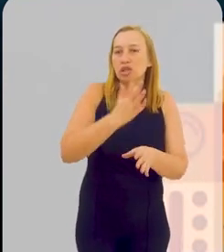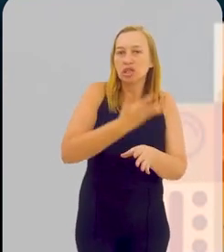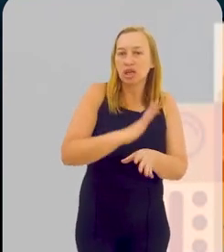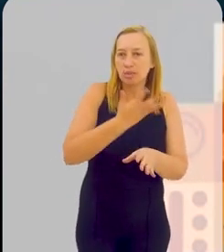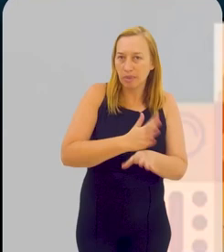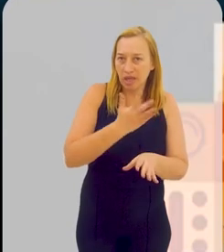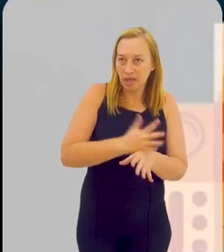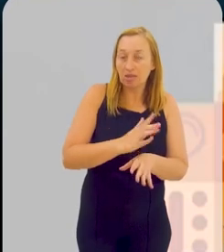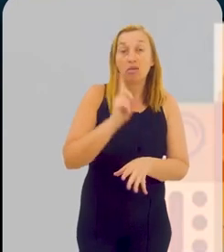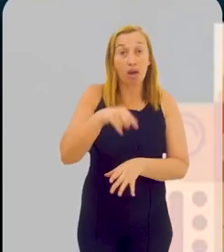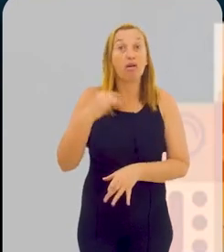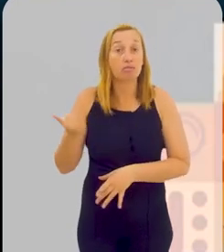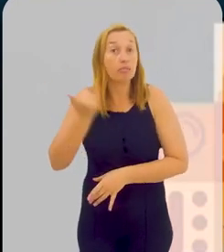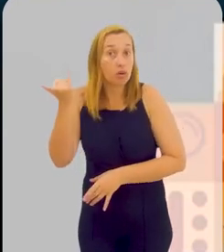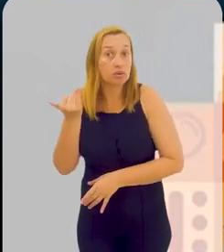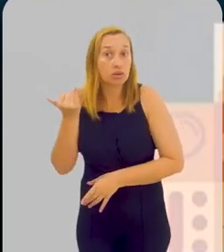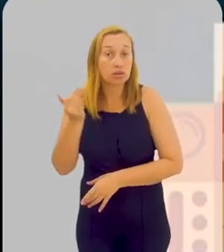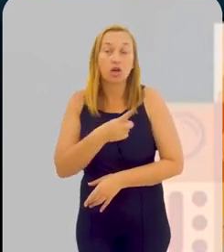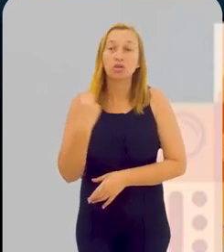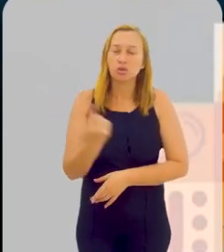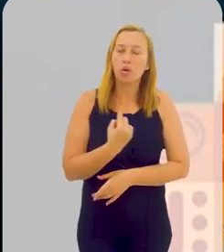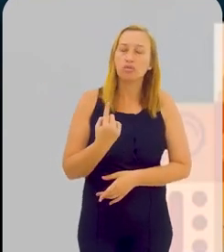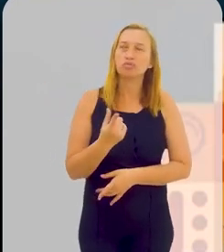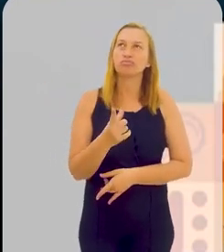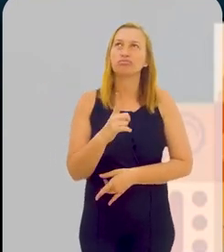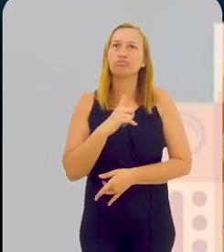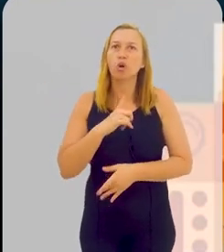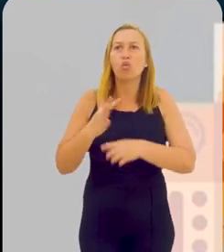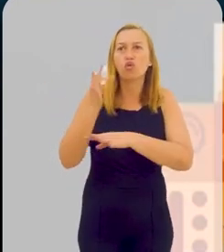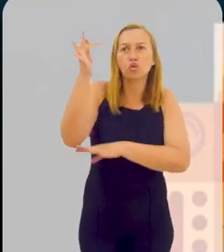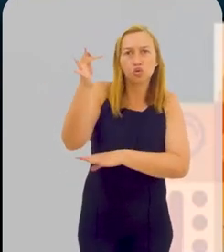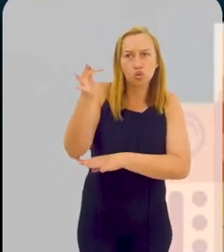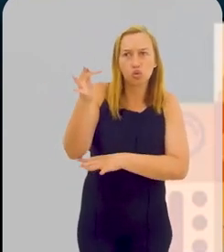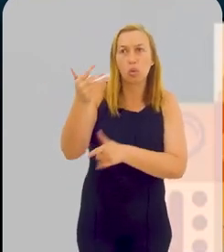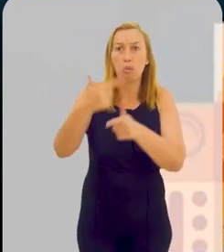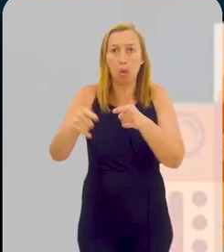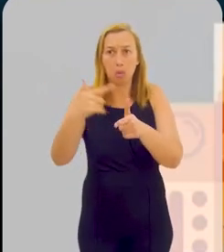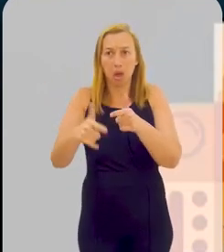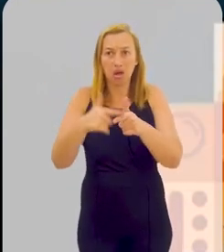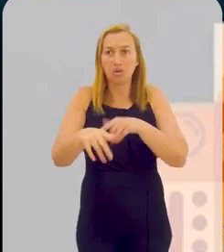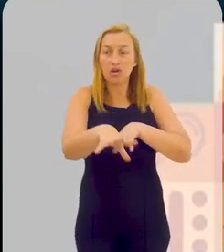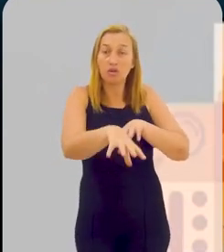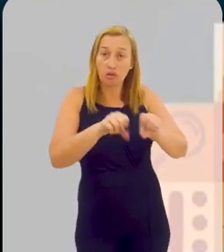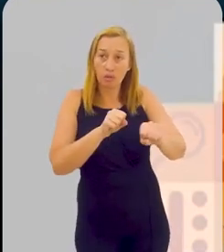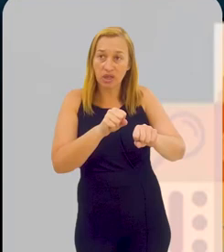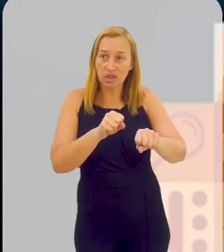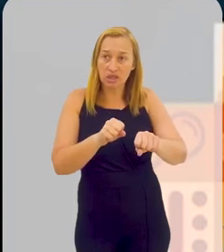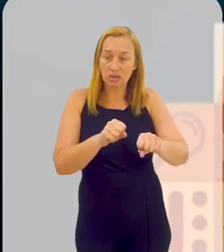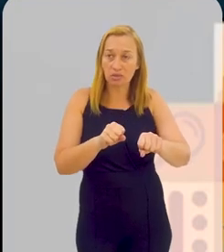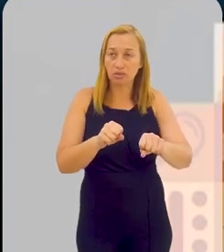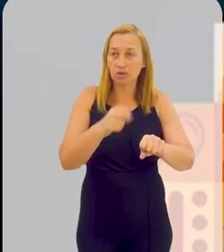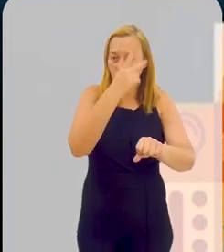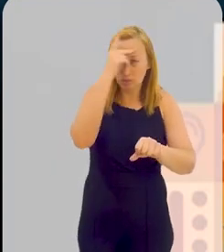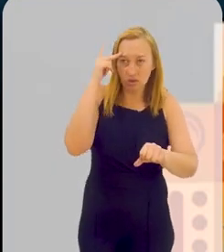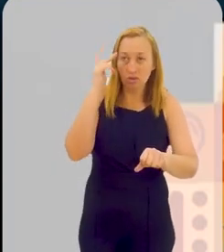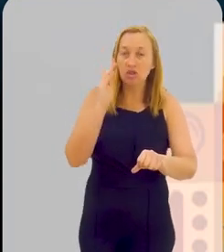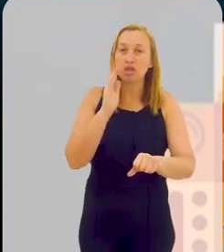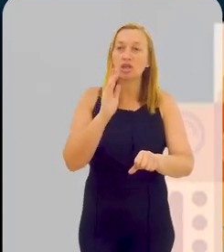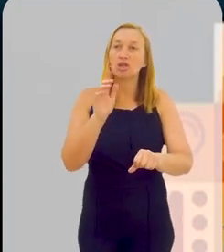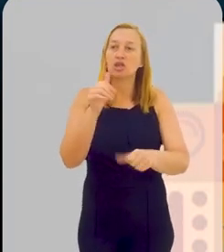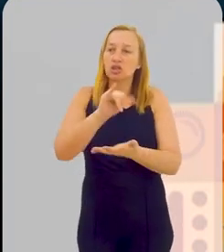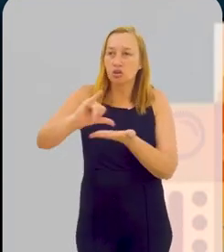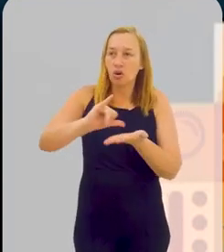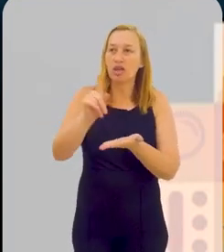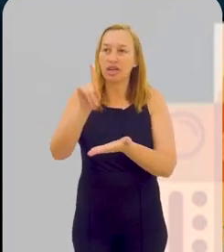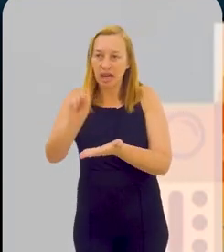entidade de treinamento de mão de obra, que é muito importante. Nós vamos ter, no futuro, muitos problemas de formação de recursos humanos para o setor de óleo e gás, já